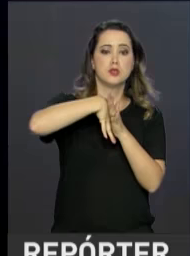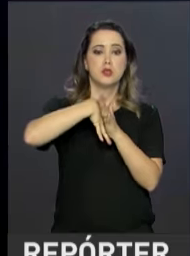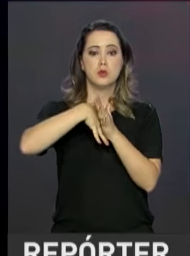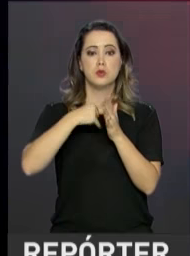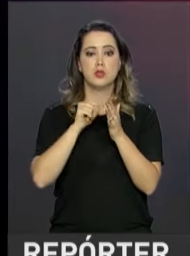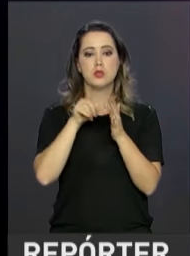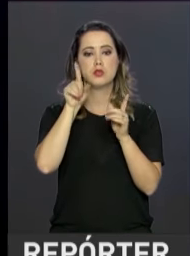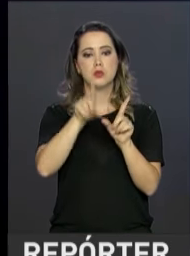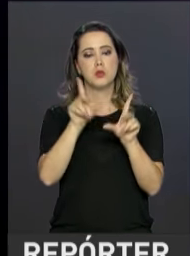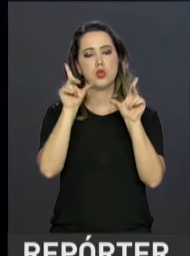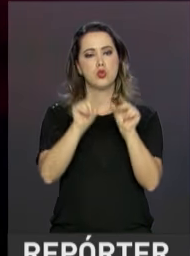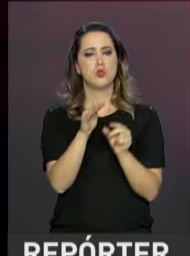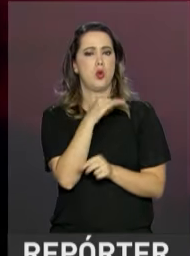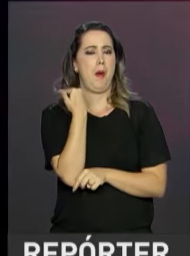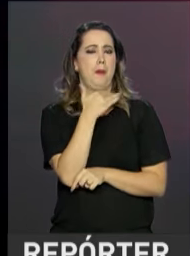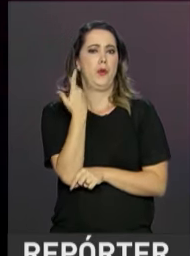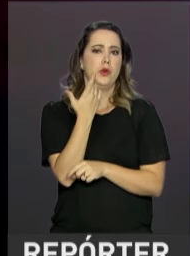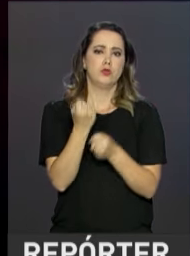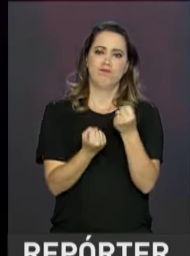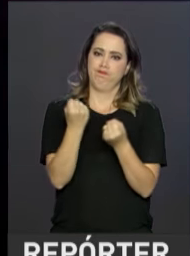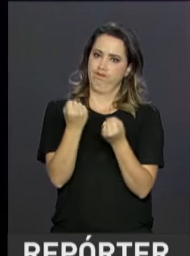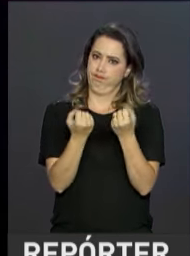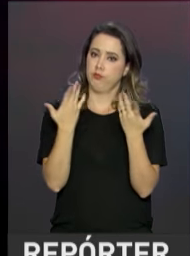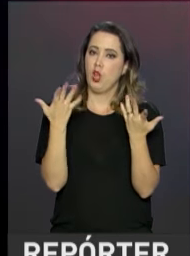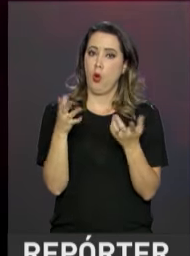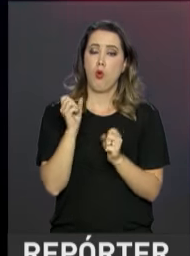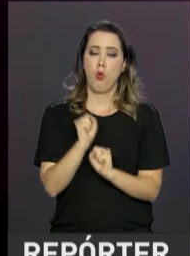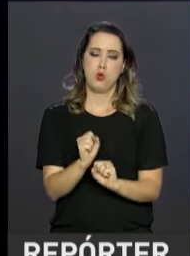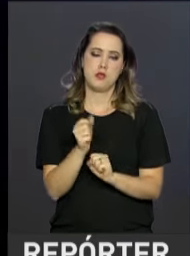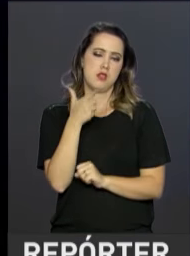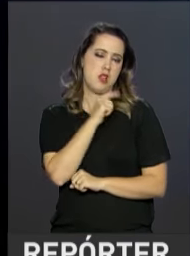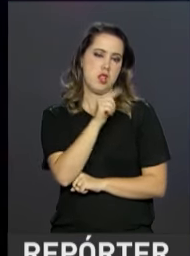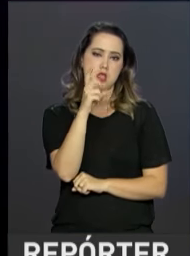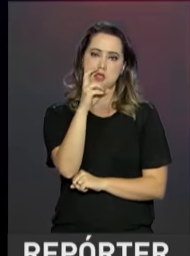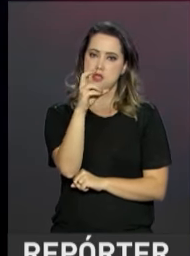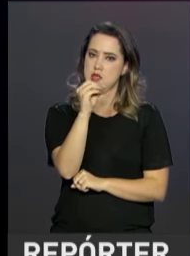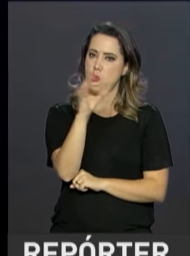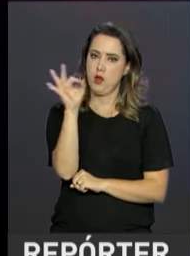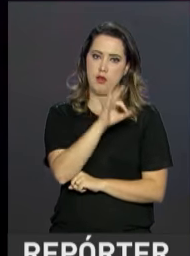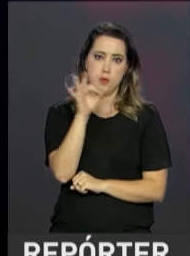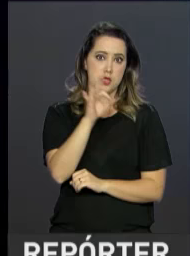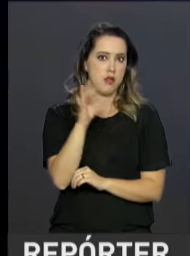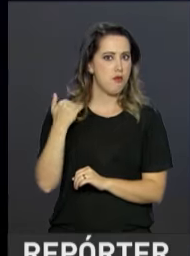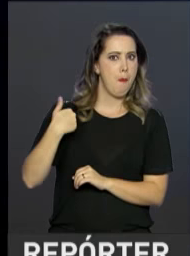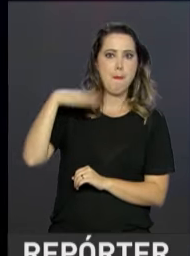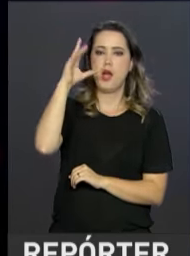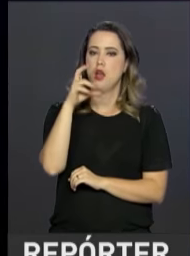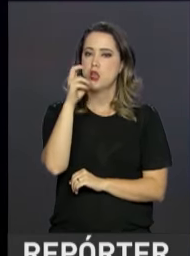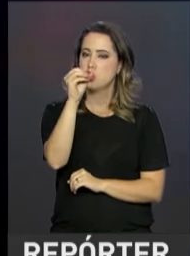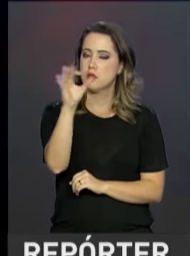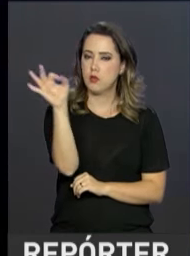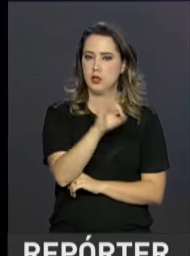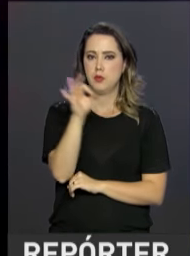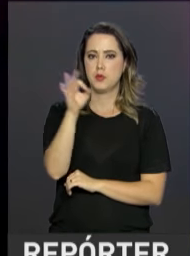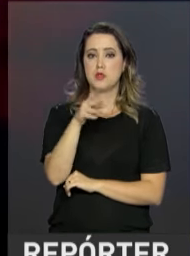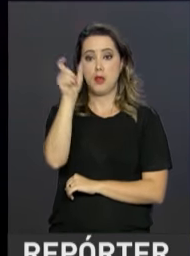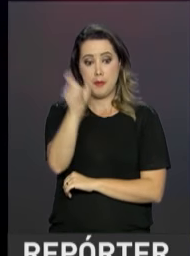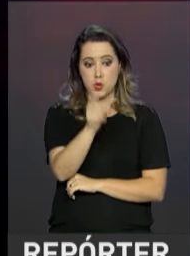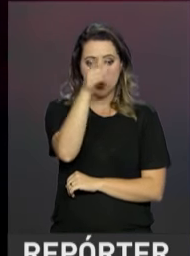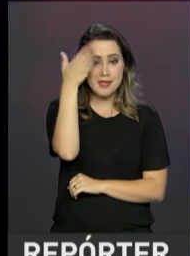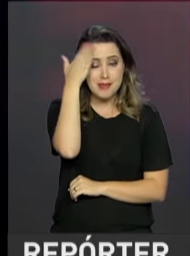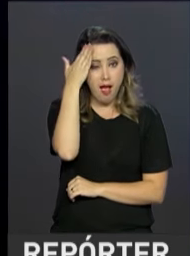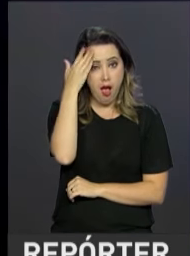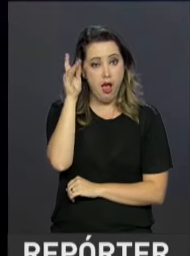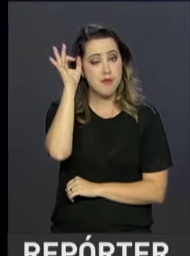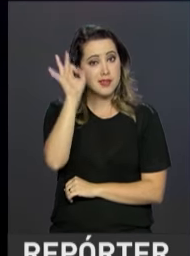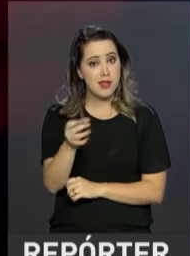de mortes no trânsito. Que a gente possa atingir os 50%, mas que a gente possa ir além, para que, como disse, o brasileiro tenha noção de que